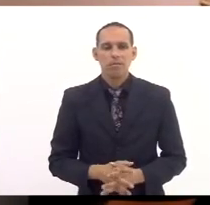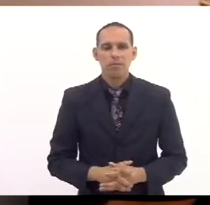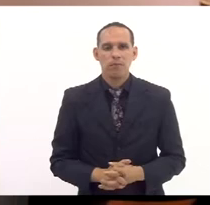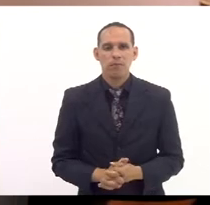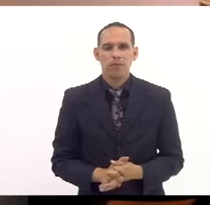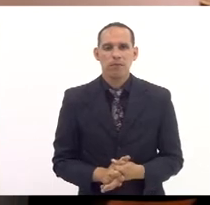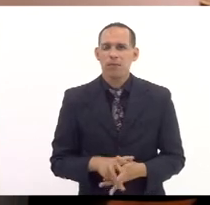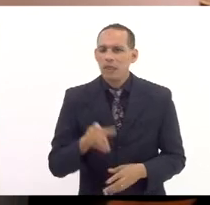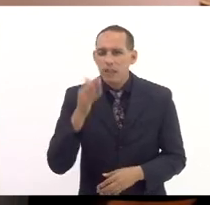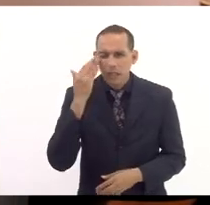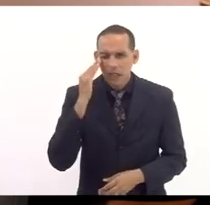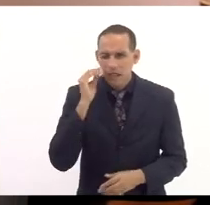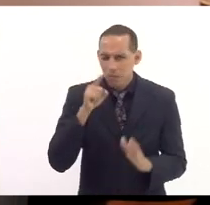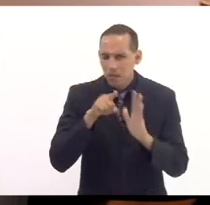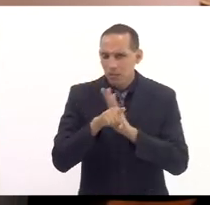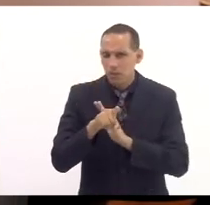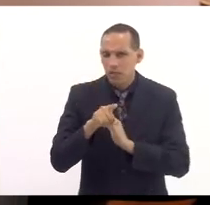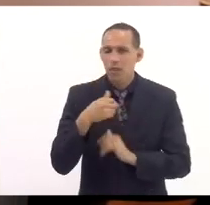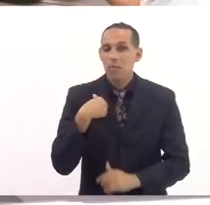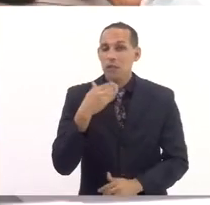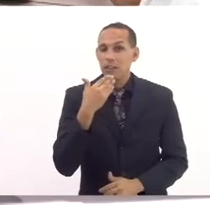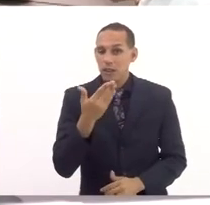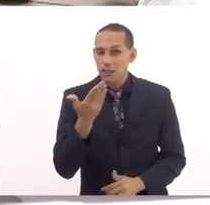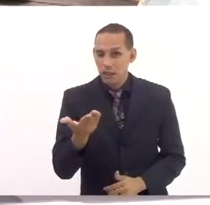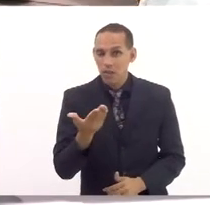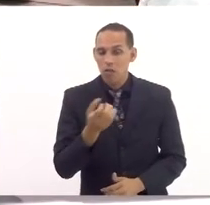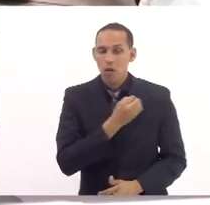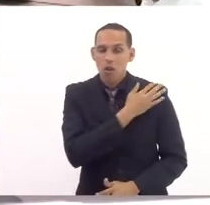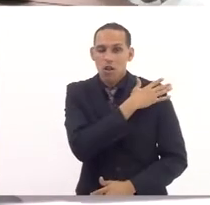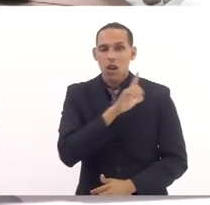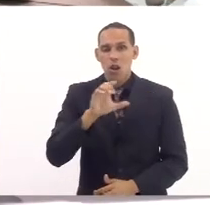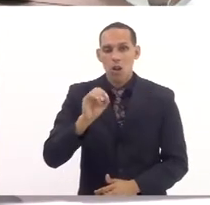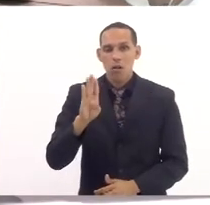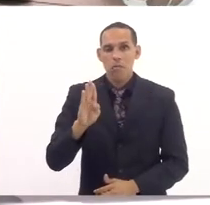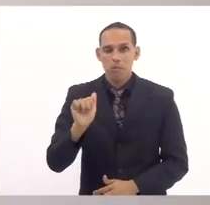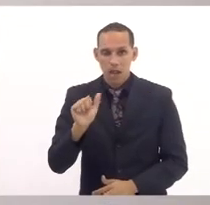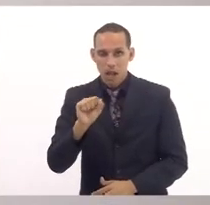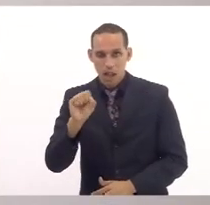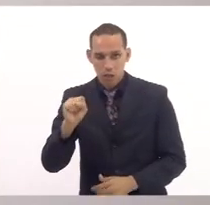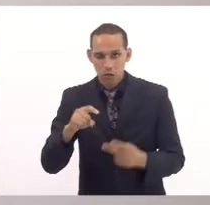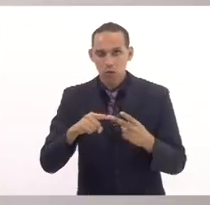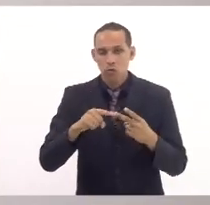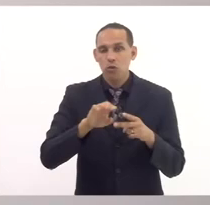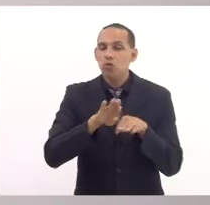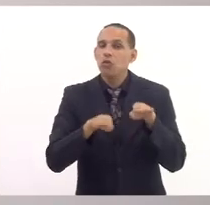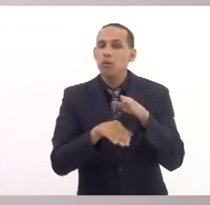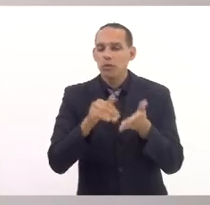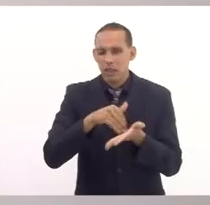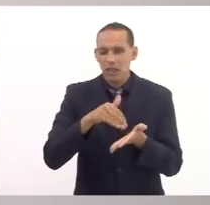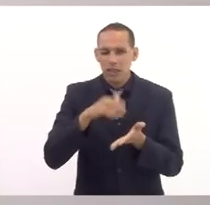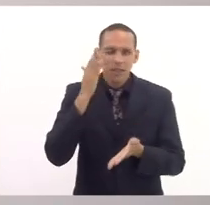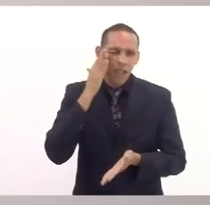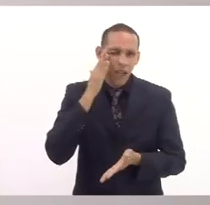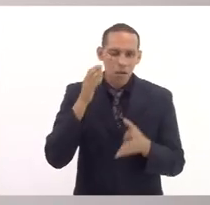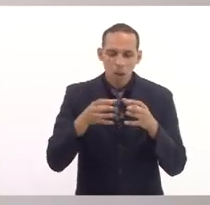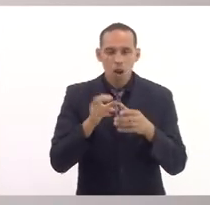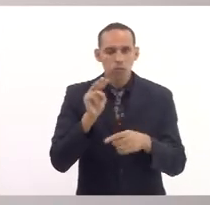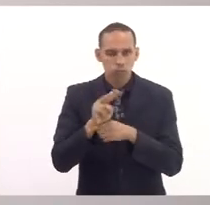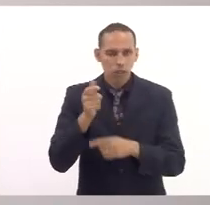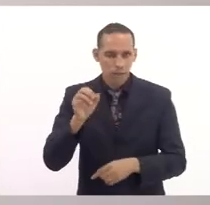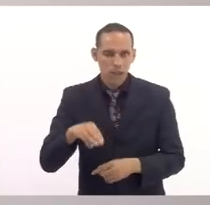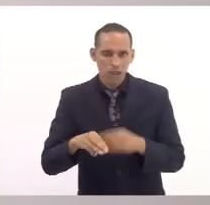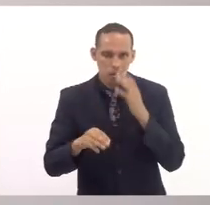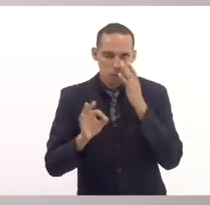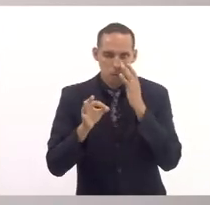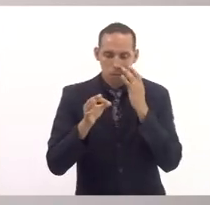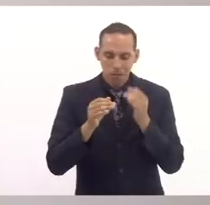Você entendeu a pergunta que eu fiz? Eu vou ter que solicitar, então, o Coronel Lobasso e ao subsecretário operacional, de que forma está se dando essa força-tarefa. E uma